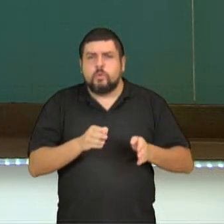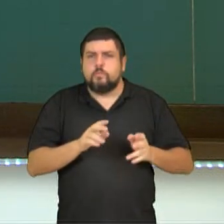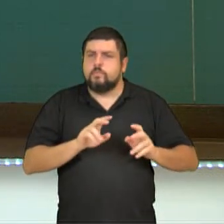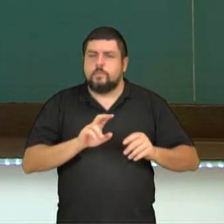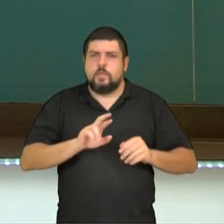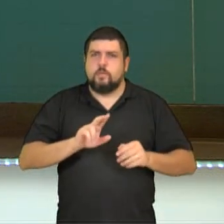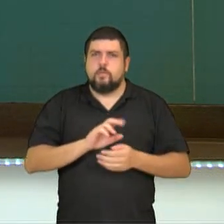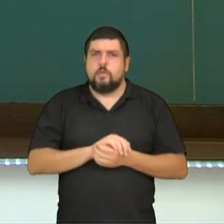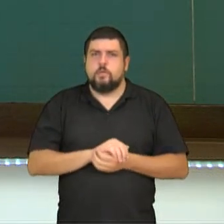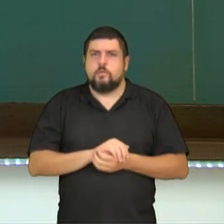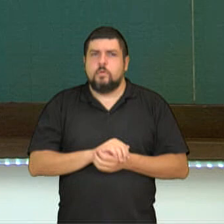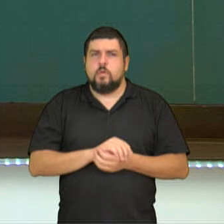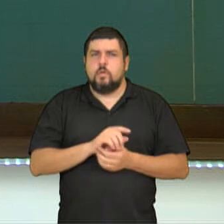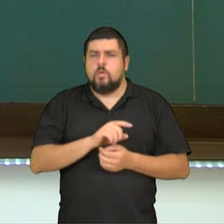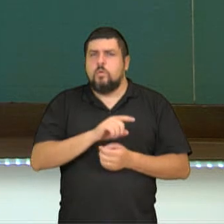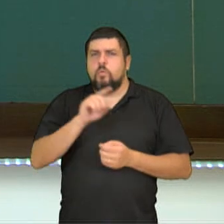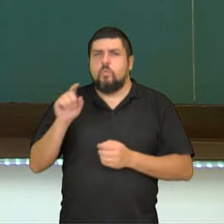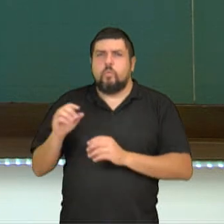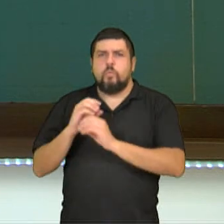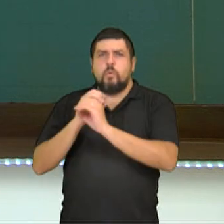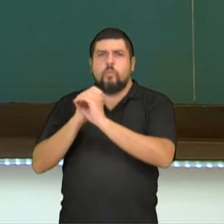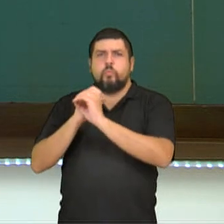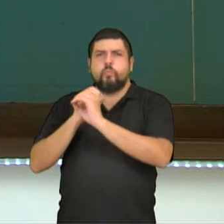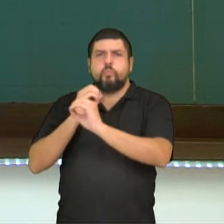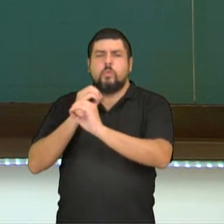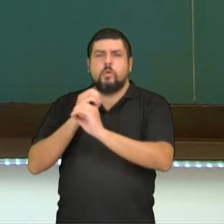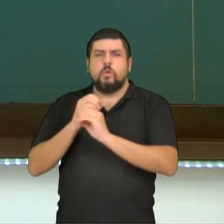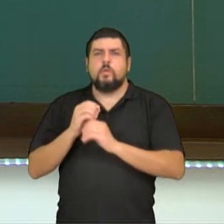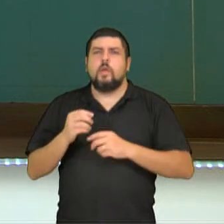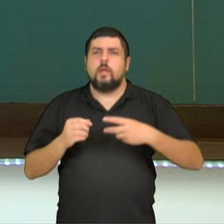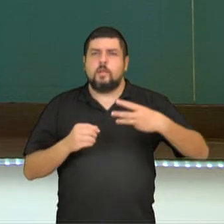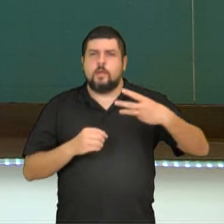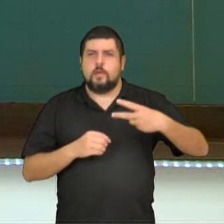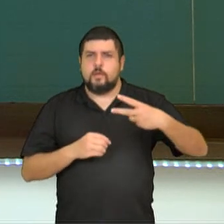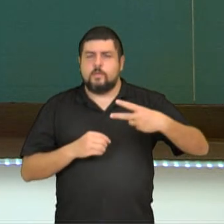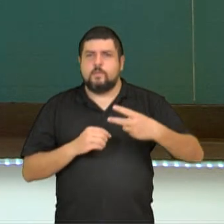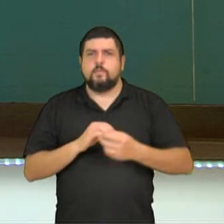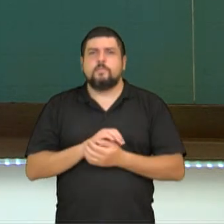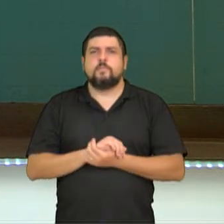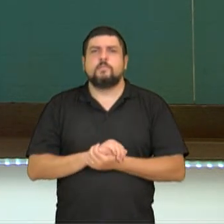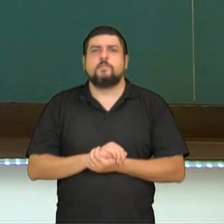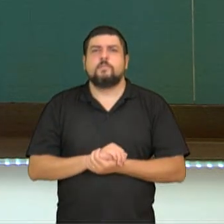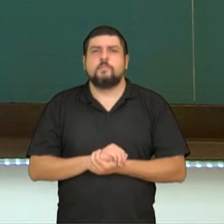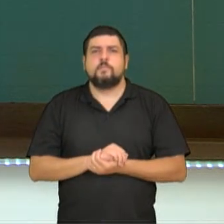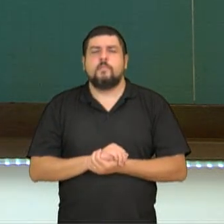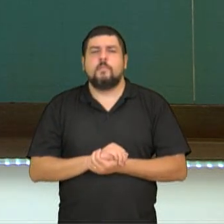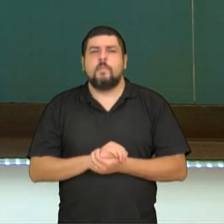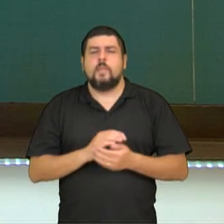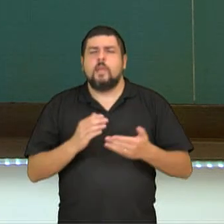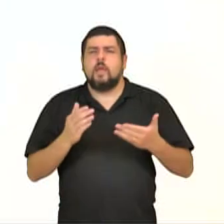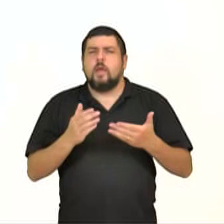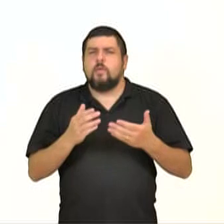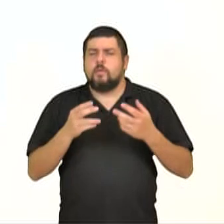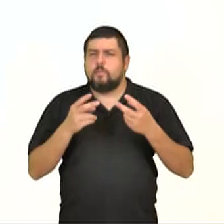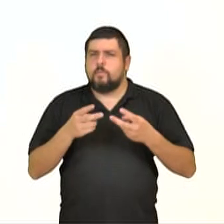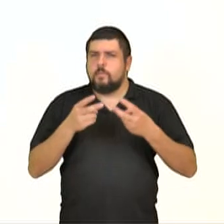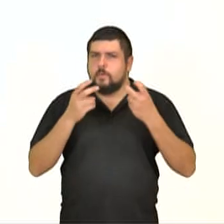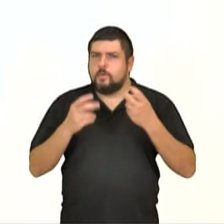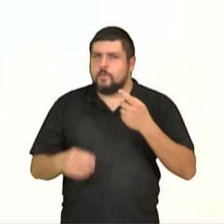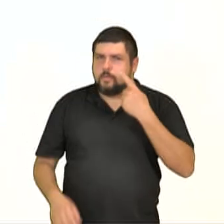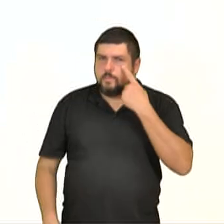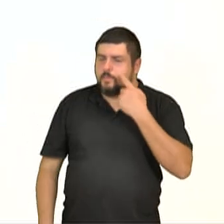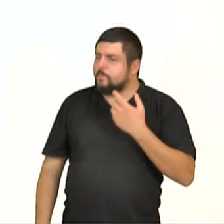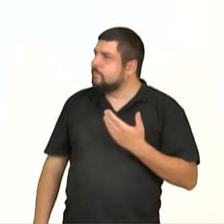de que está tudo do mesmo tamanho. Então ali eu tenho uma ideia de cubo, certo? Muito bem. Agora observe essas planificações aqui,